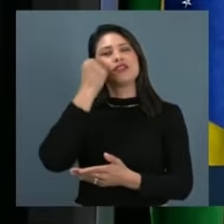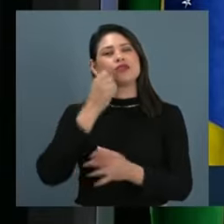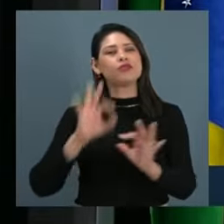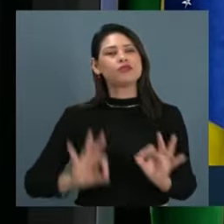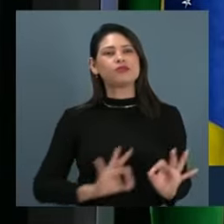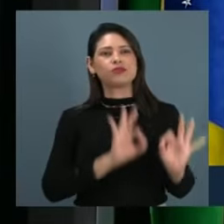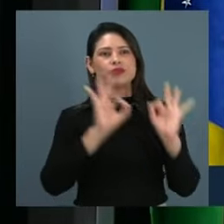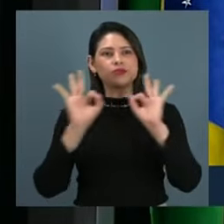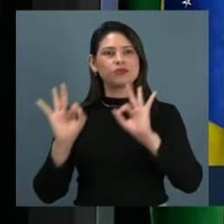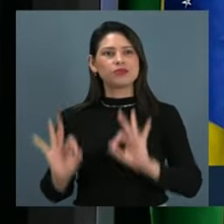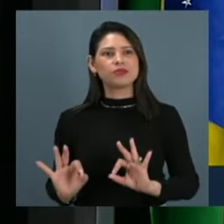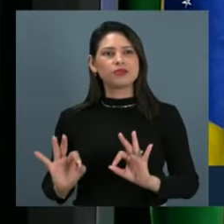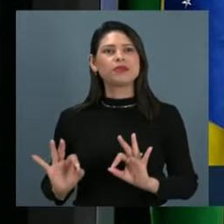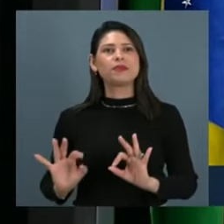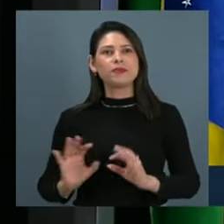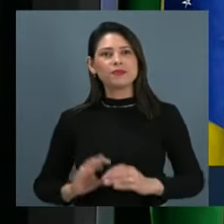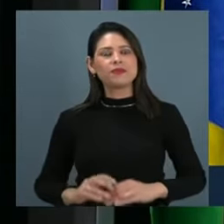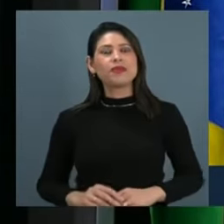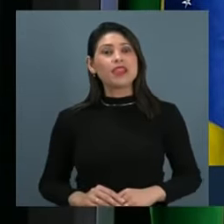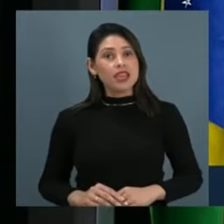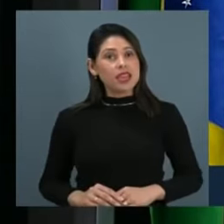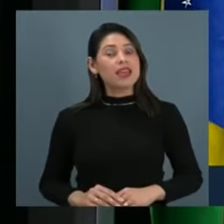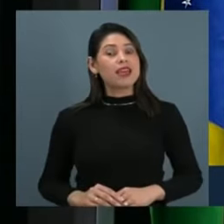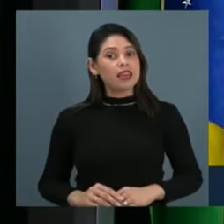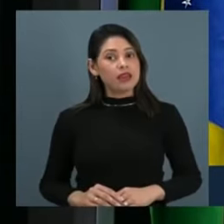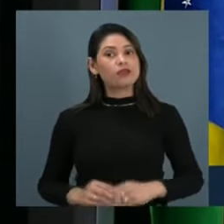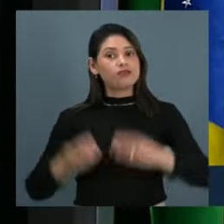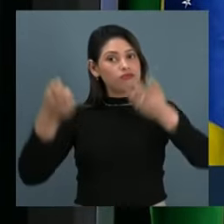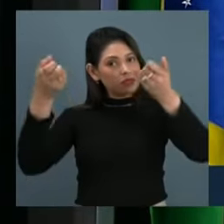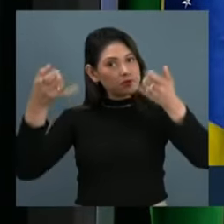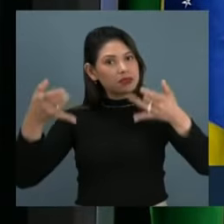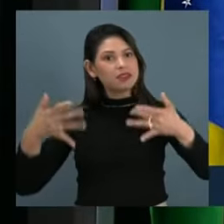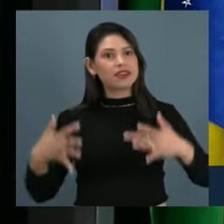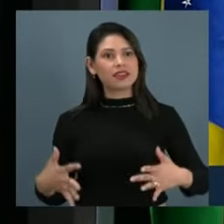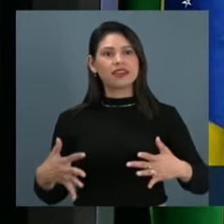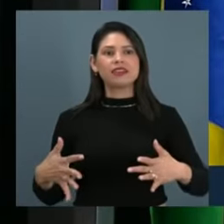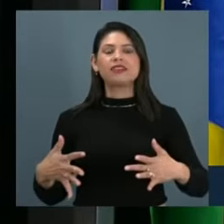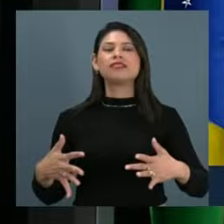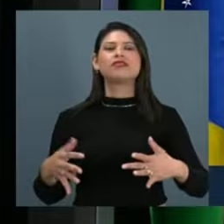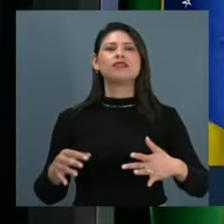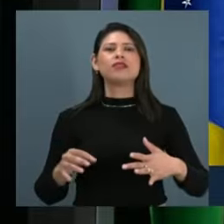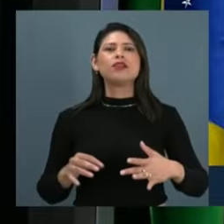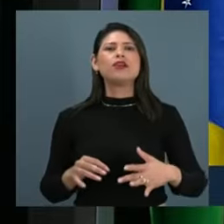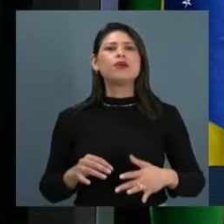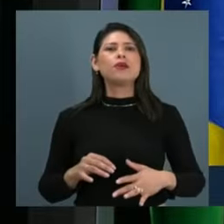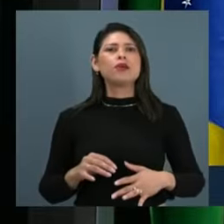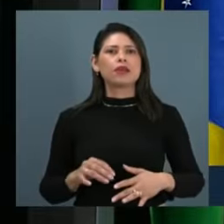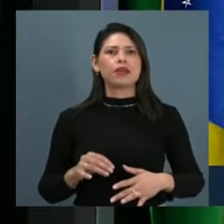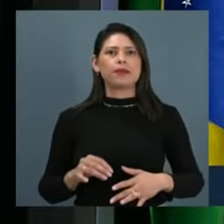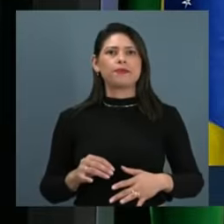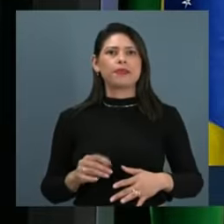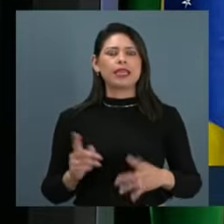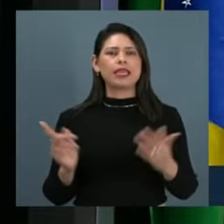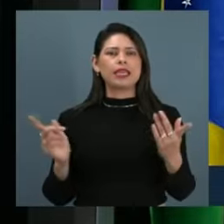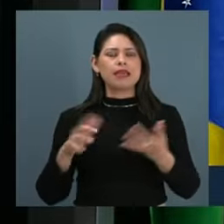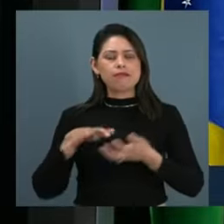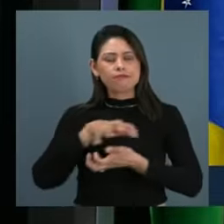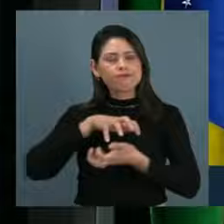seus gabinetes. Eu tenho falado aqui, brasileiras e brasileiros, para vocês, que a crise do